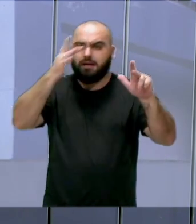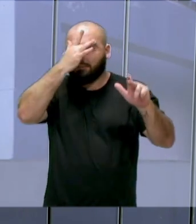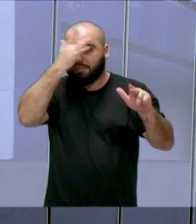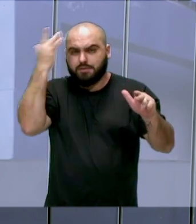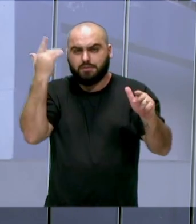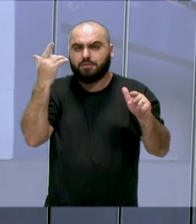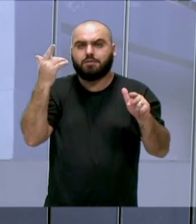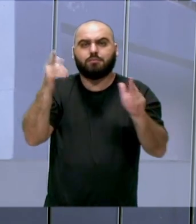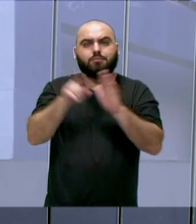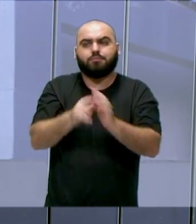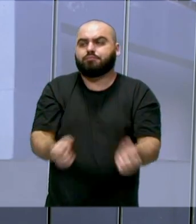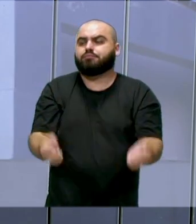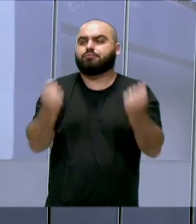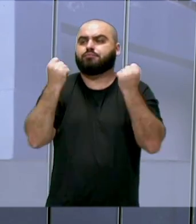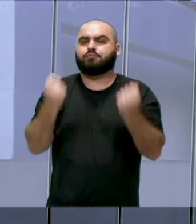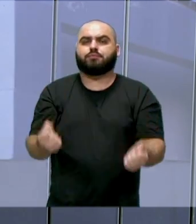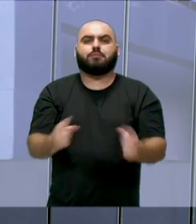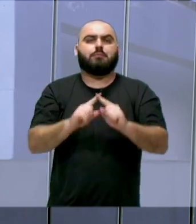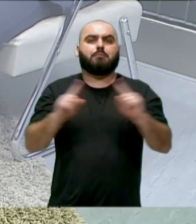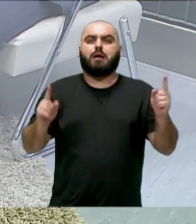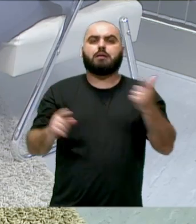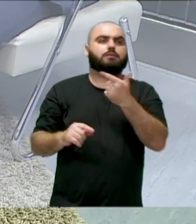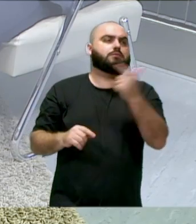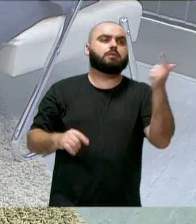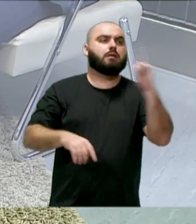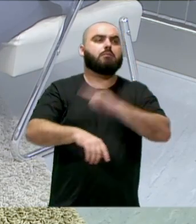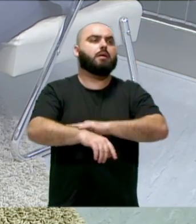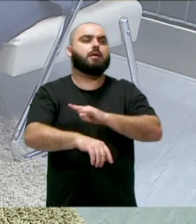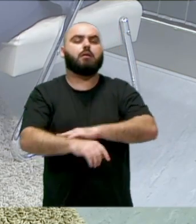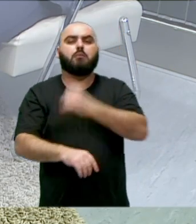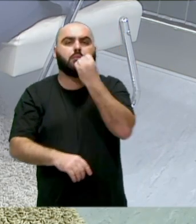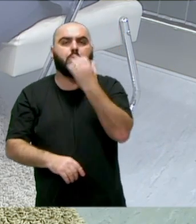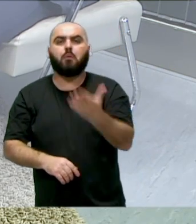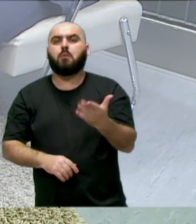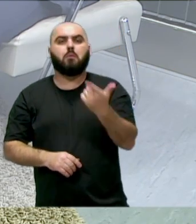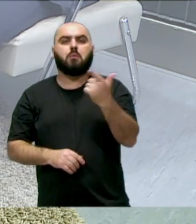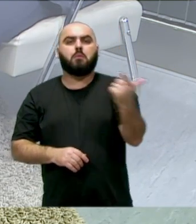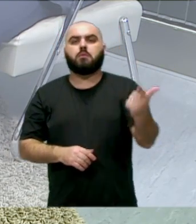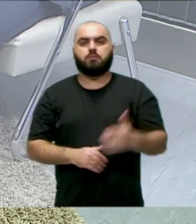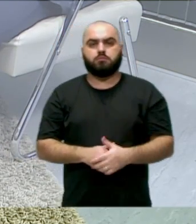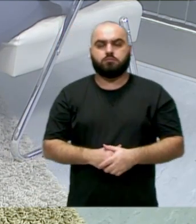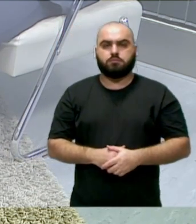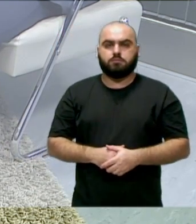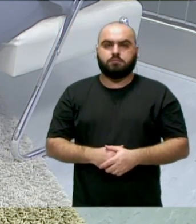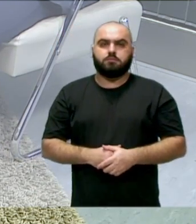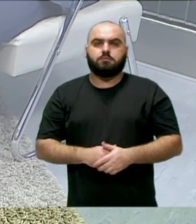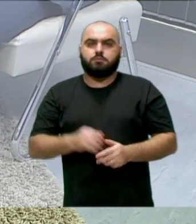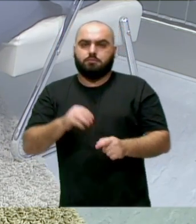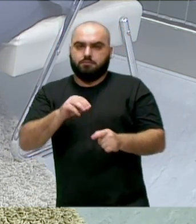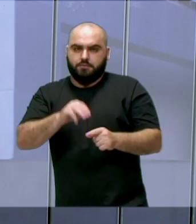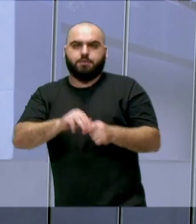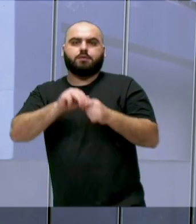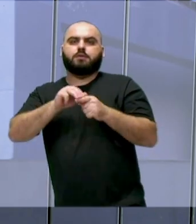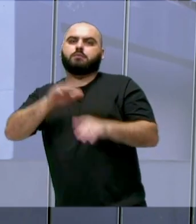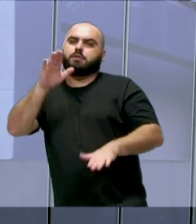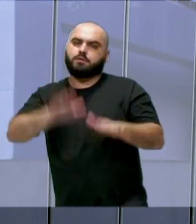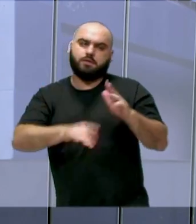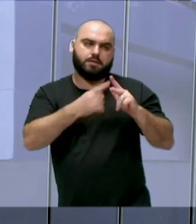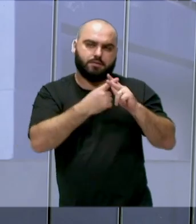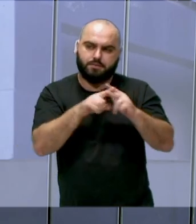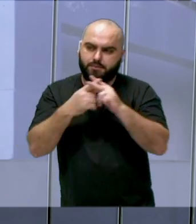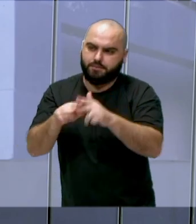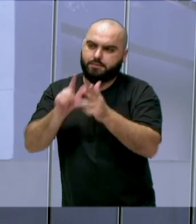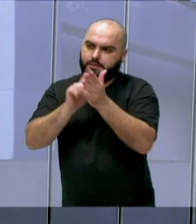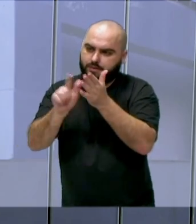atividade física, mas não tem uma condição adequada de um banheiro decente. Por mais que o município faça de vez em quando a sua reforma, a sua